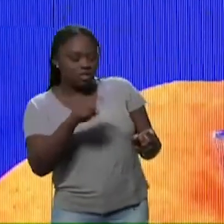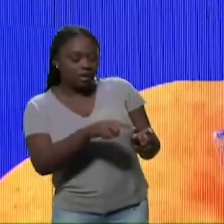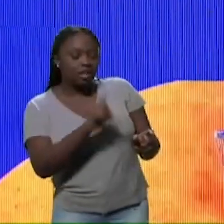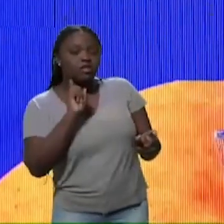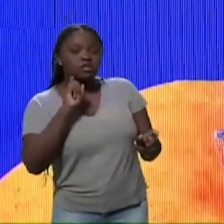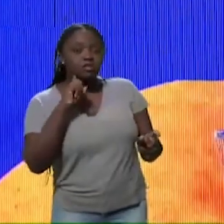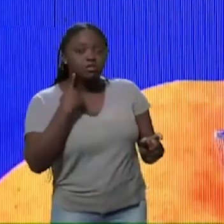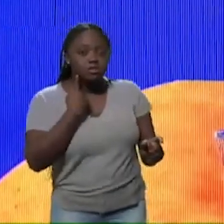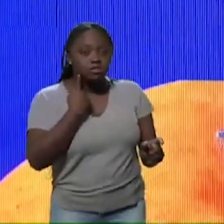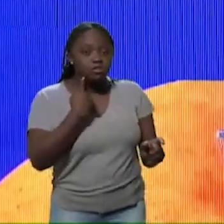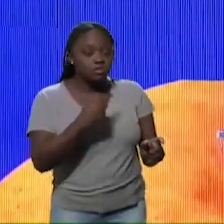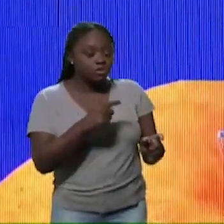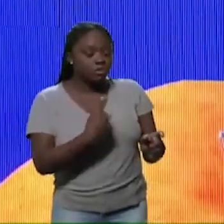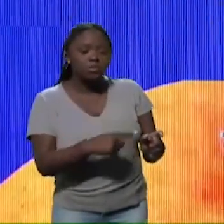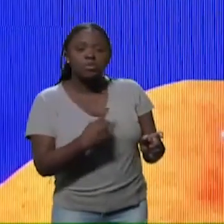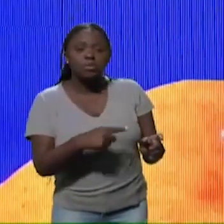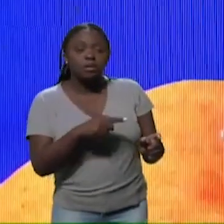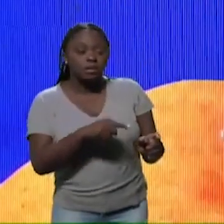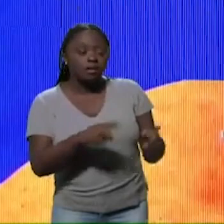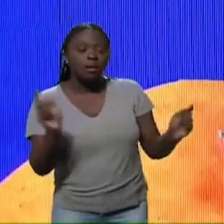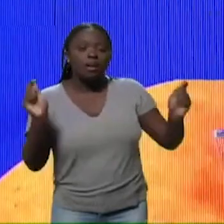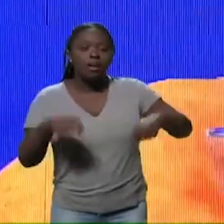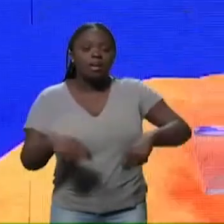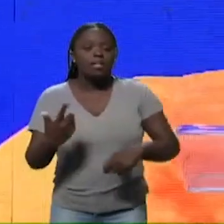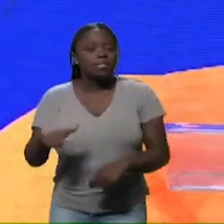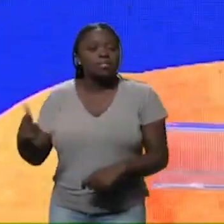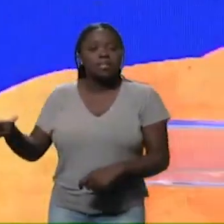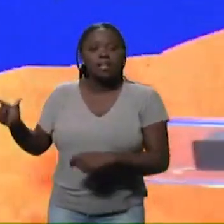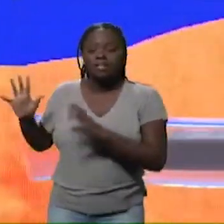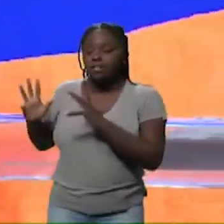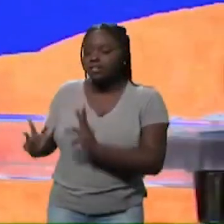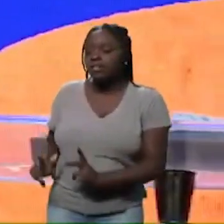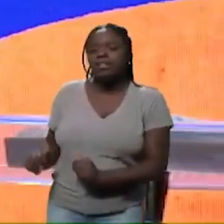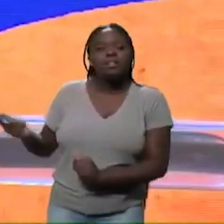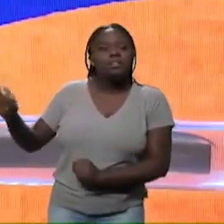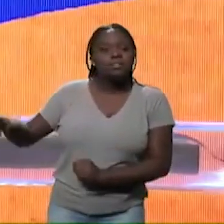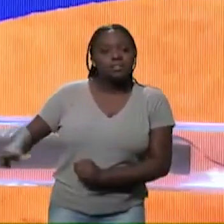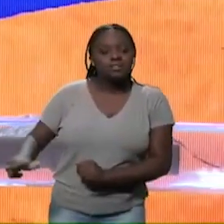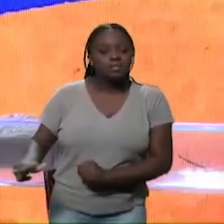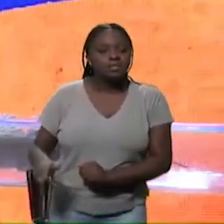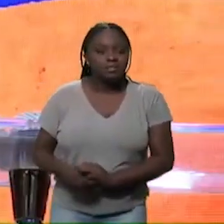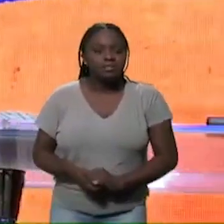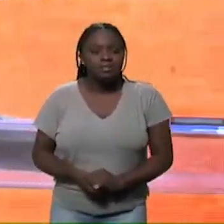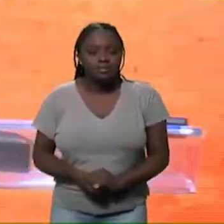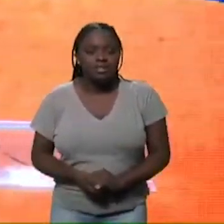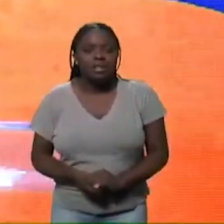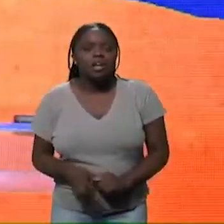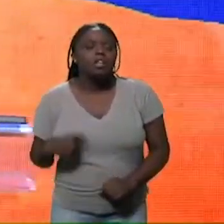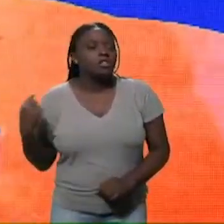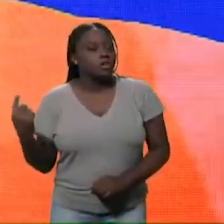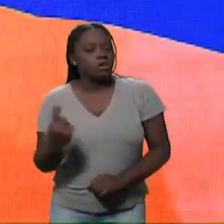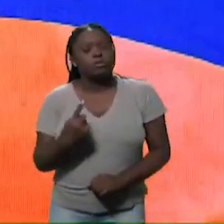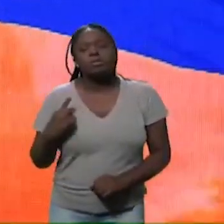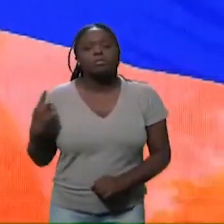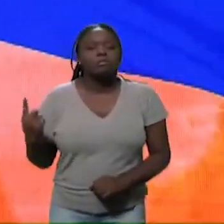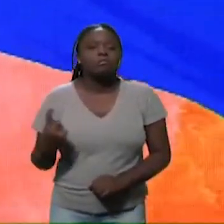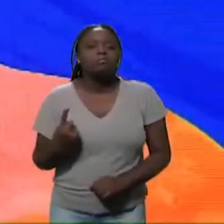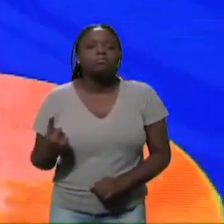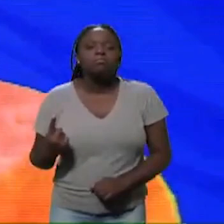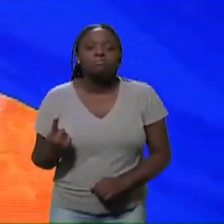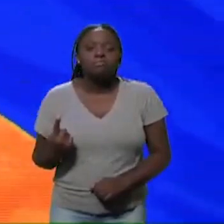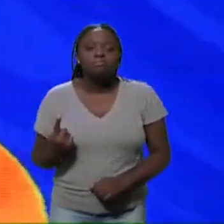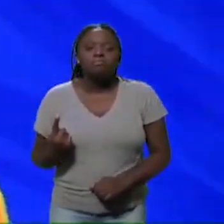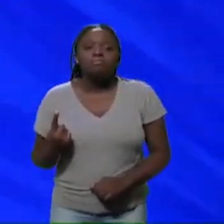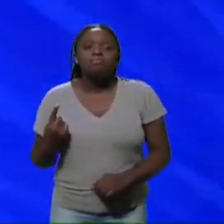si, como ele perde a capacidade de limpar o outro. Nós, vamos parafrasear Jesus,